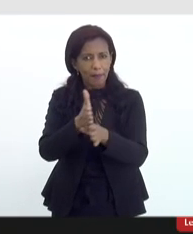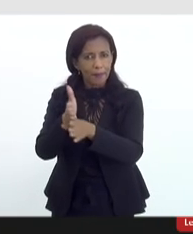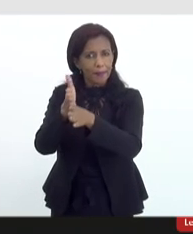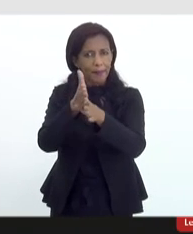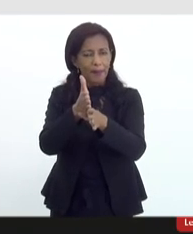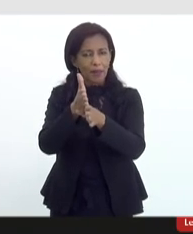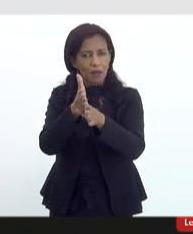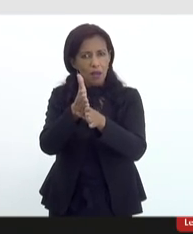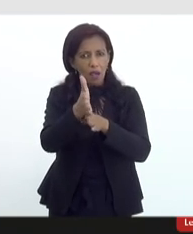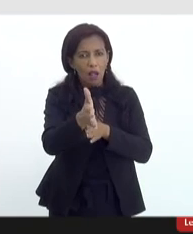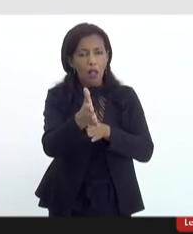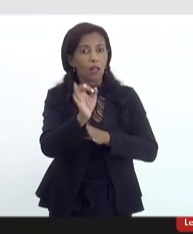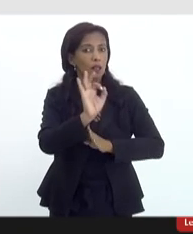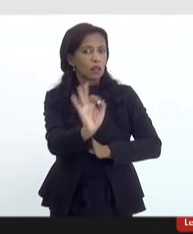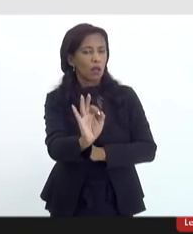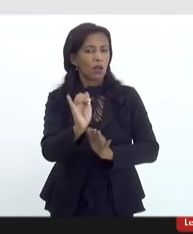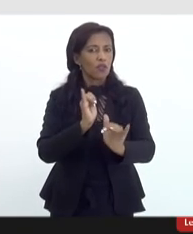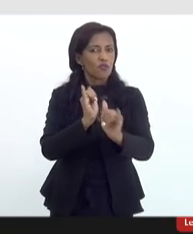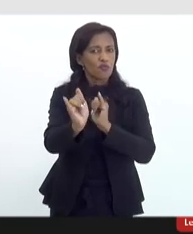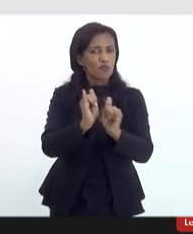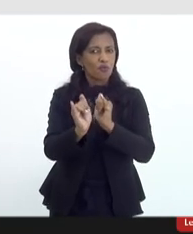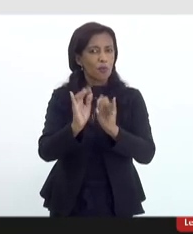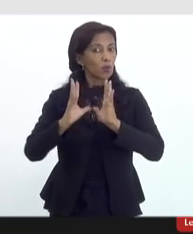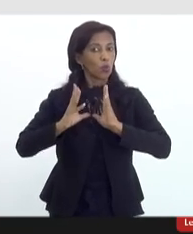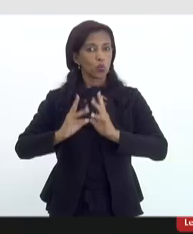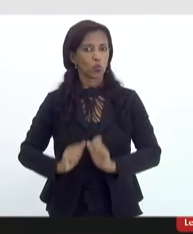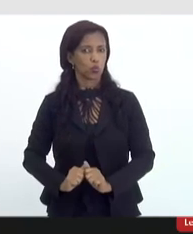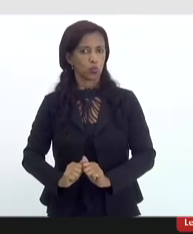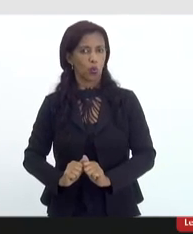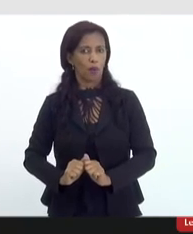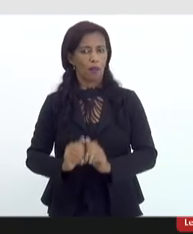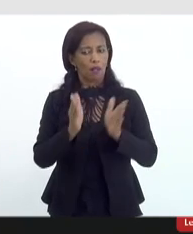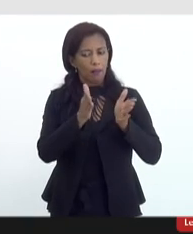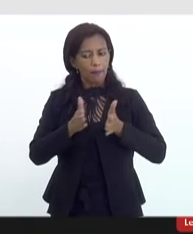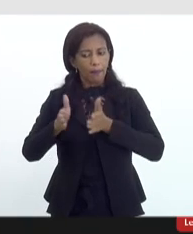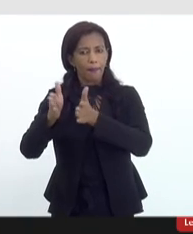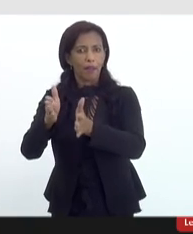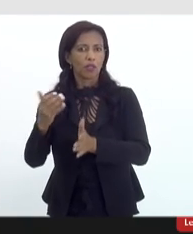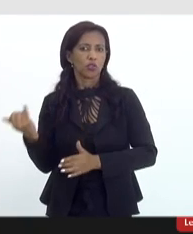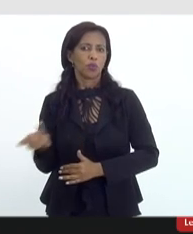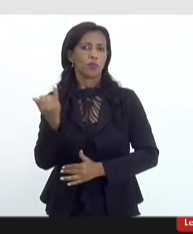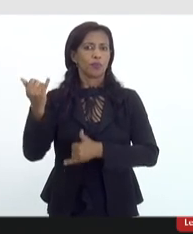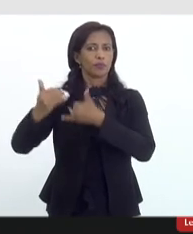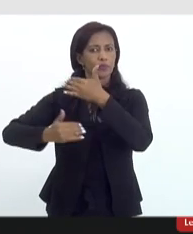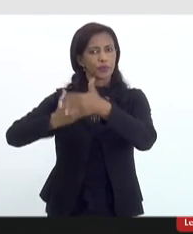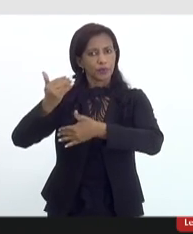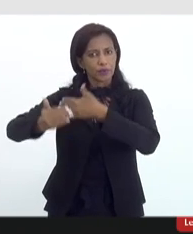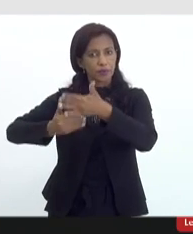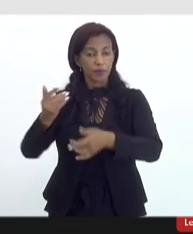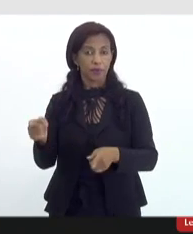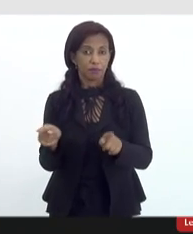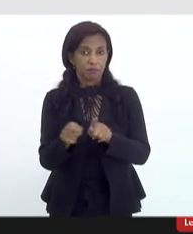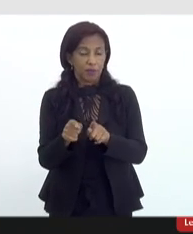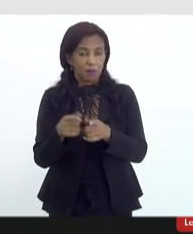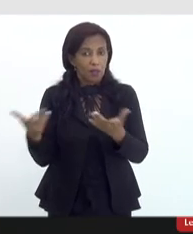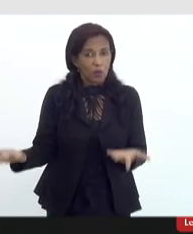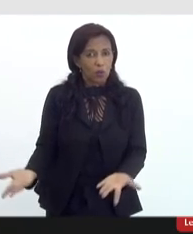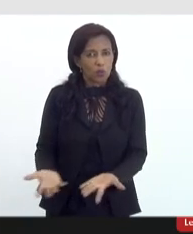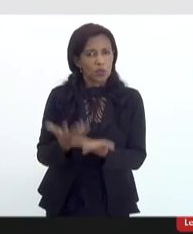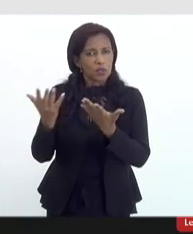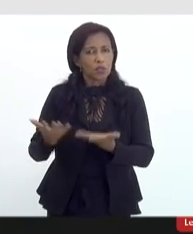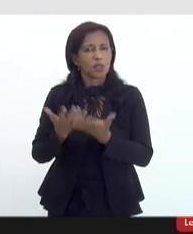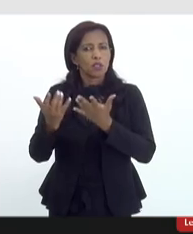adequada, né? Porque a informação ela não é tudo, mas ela é uma parte importante desse processo, né? Também o incentivo ao